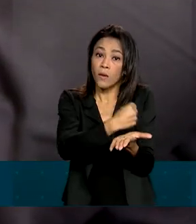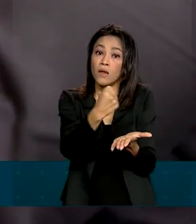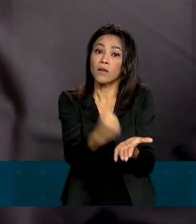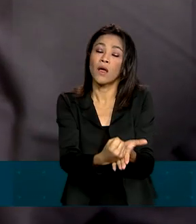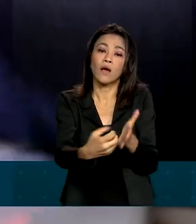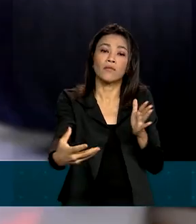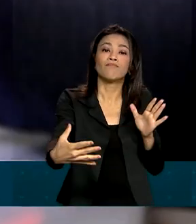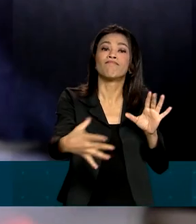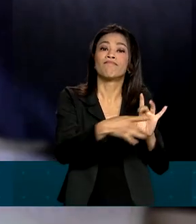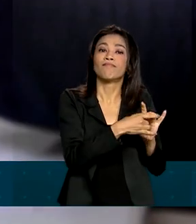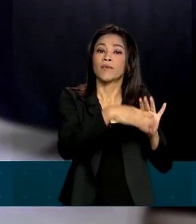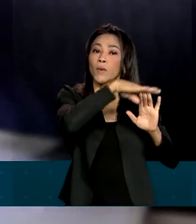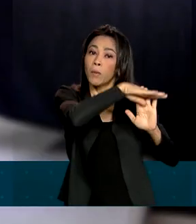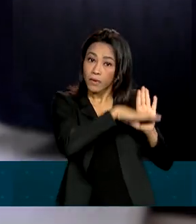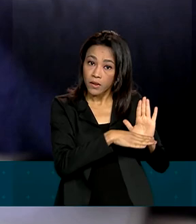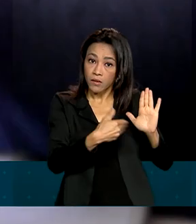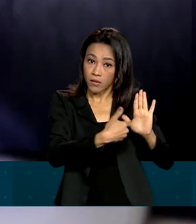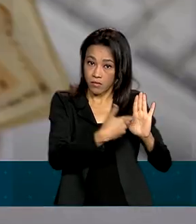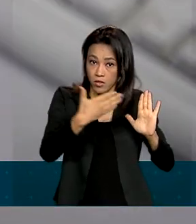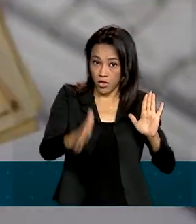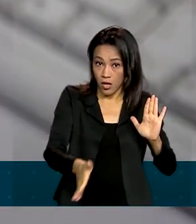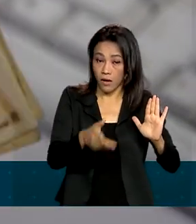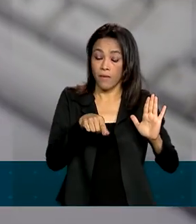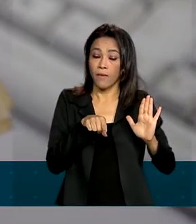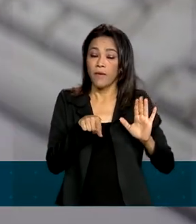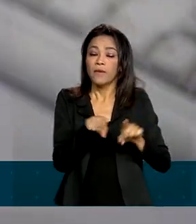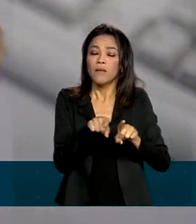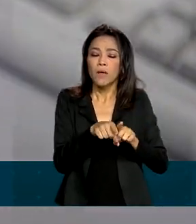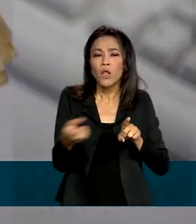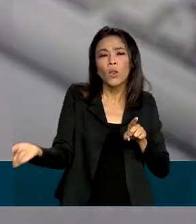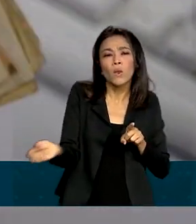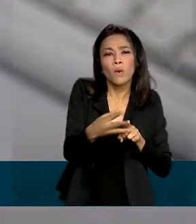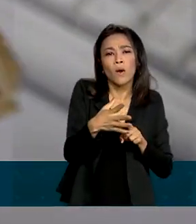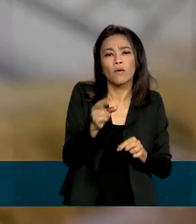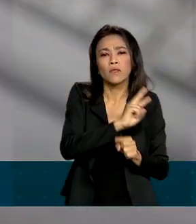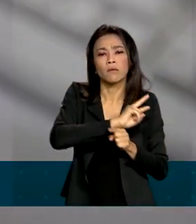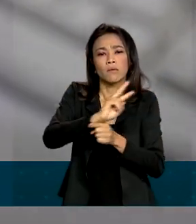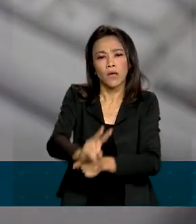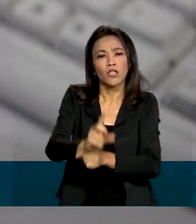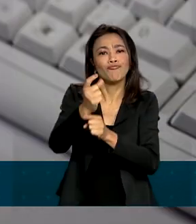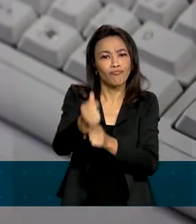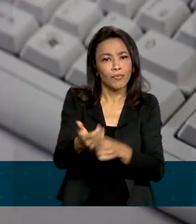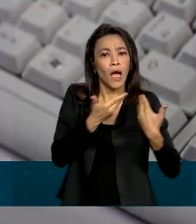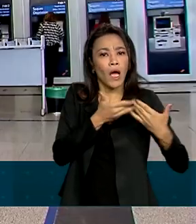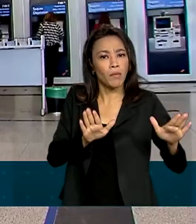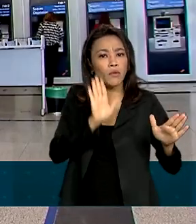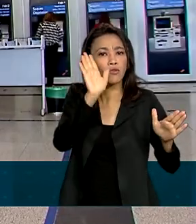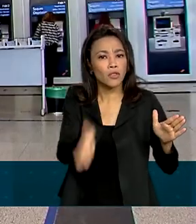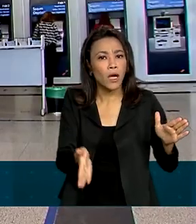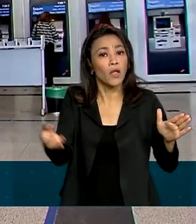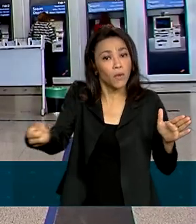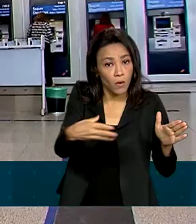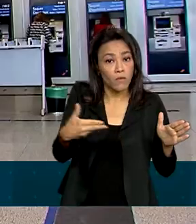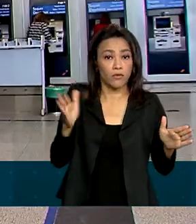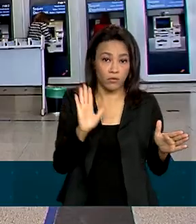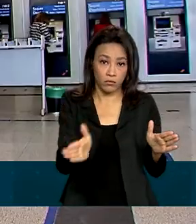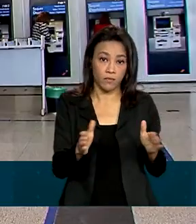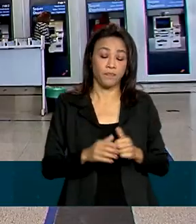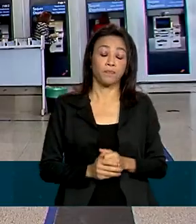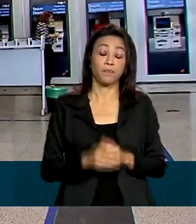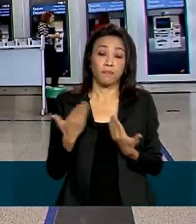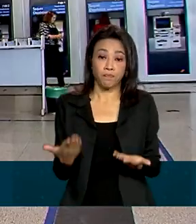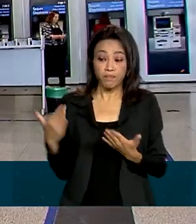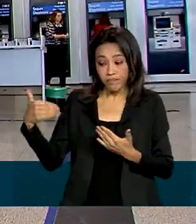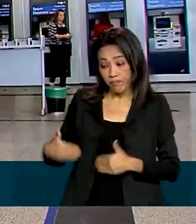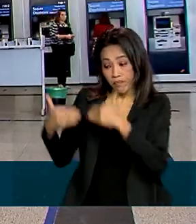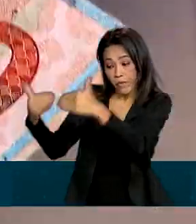inferiores né os bancos também estão liberados para abrir novos créditos de novas margens para novos financiamentos nem de acordo com o ministério